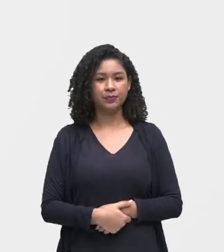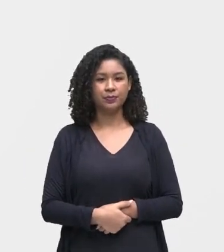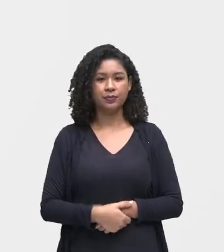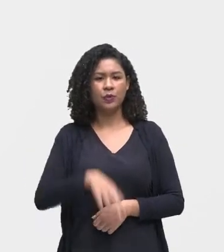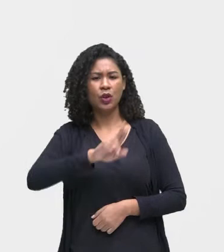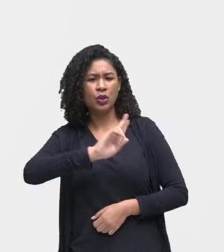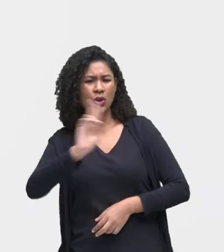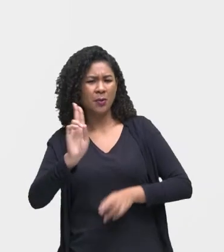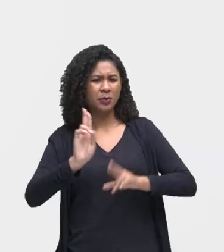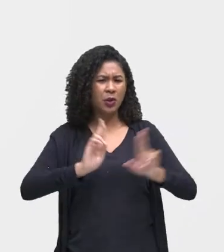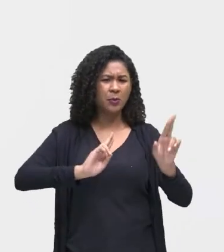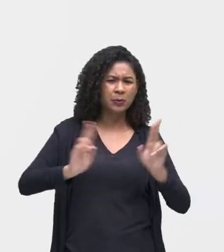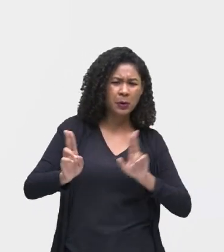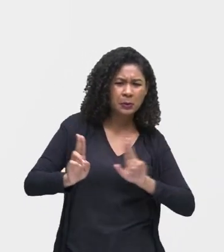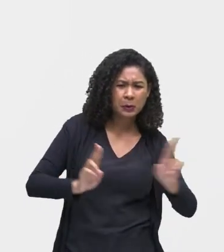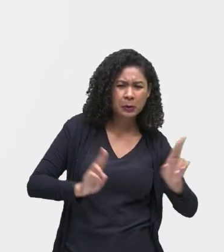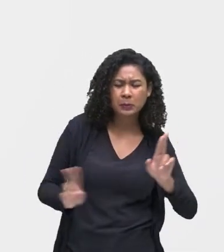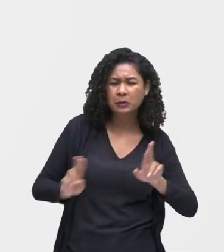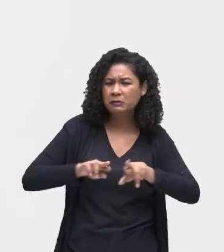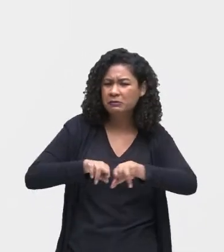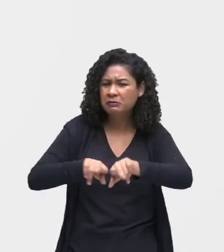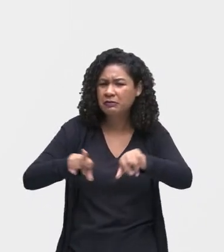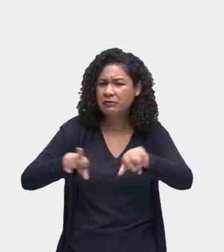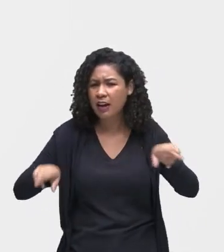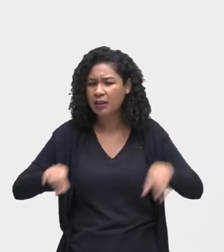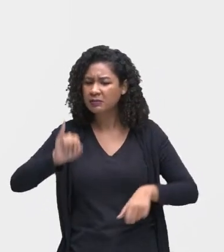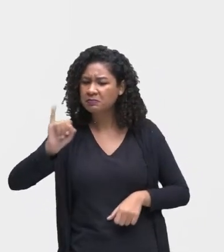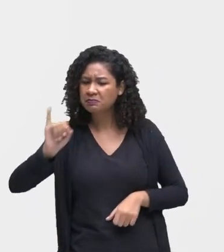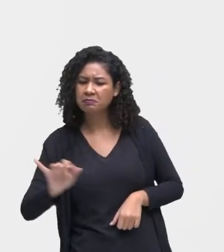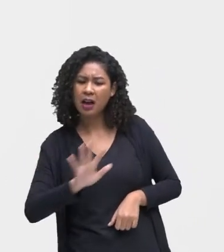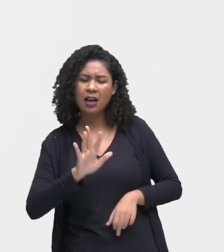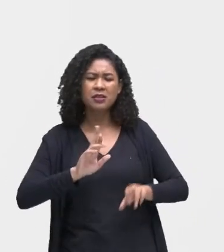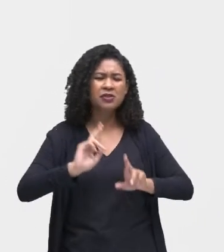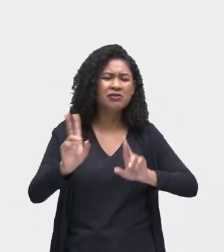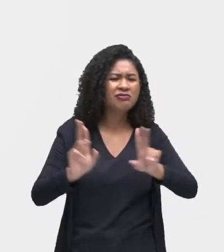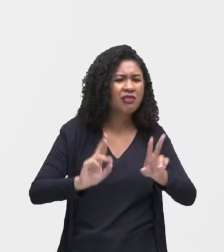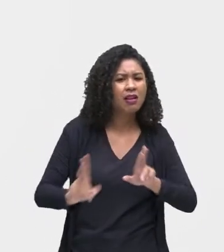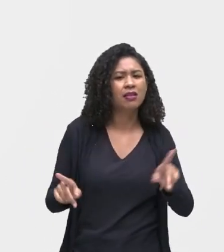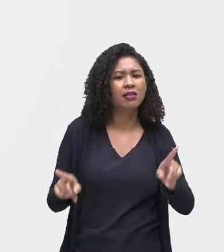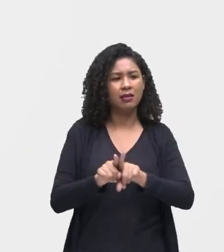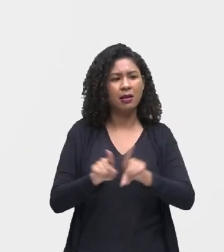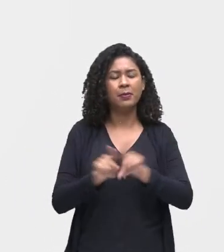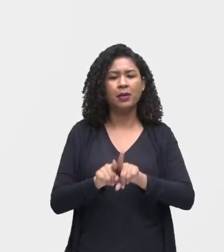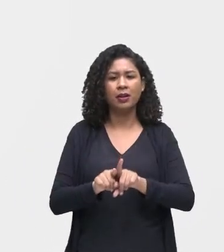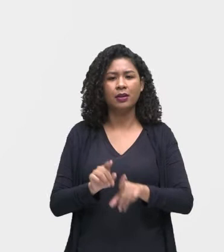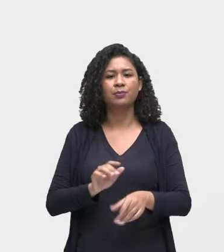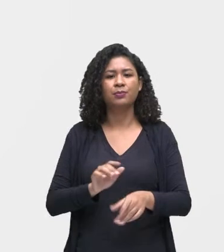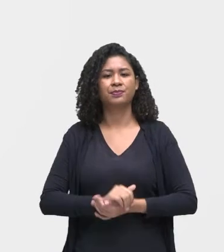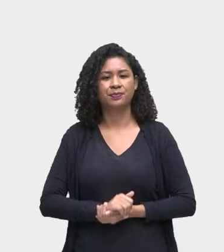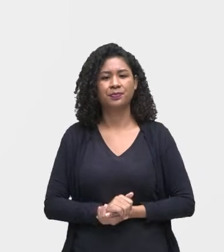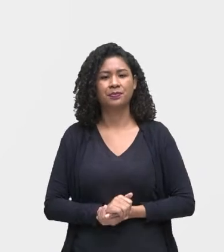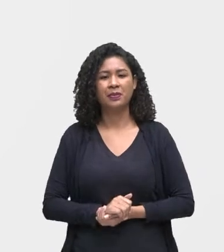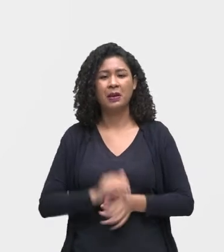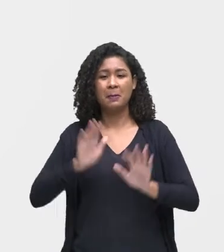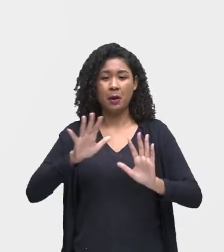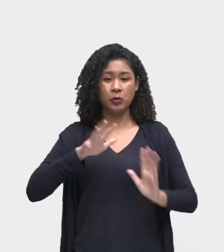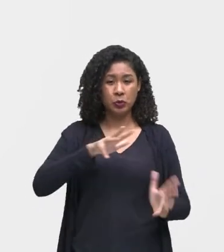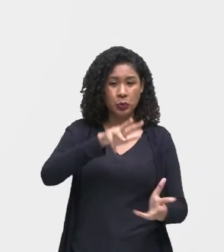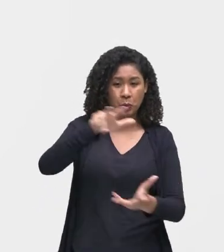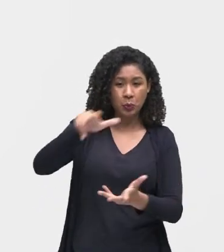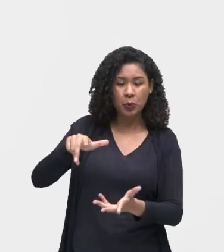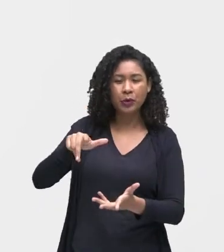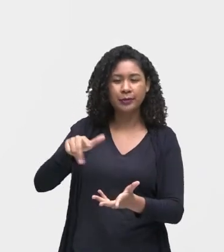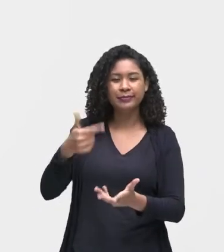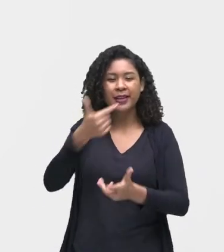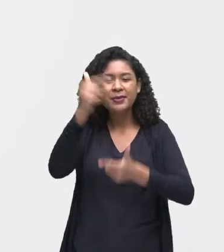tantos, as ideias e imagens tão diferentes. Um mundo plural, onde o outro nos enriquece com o seu jeito